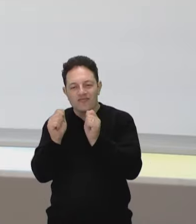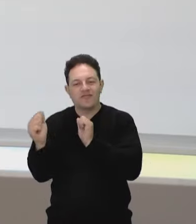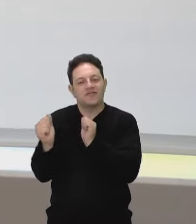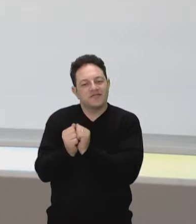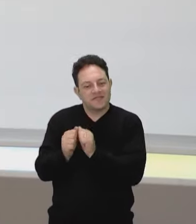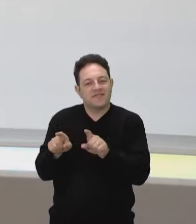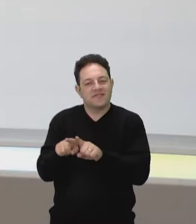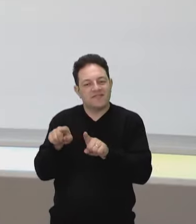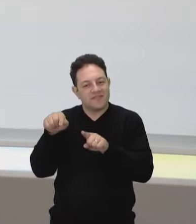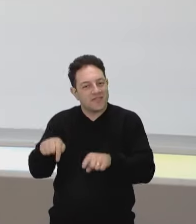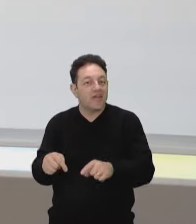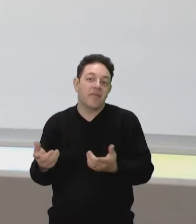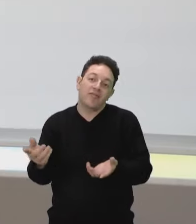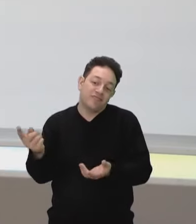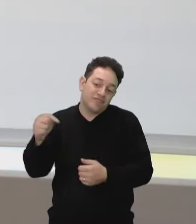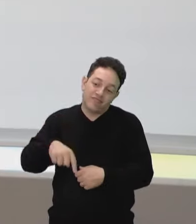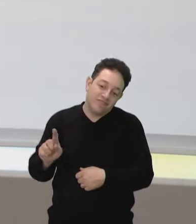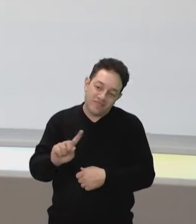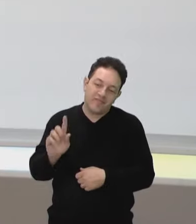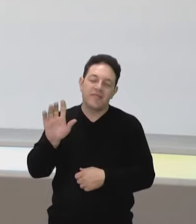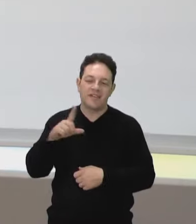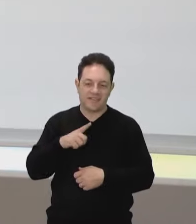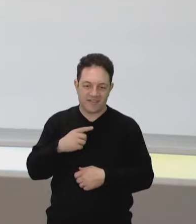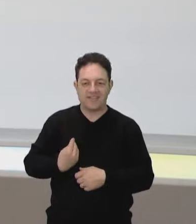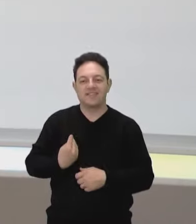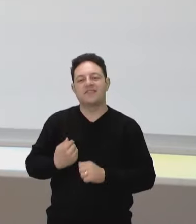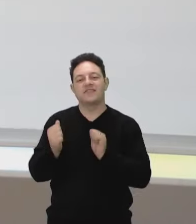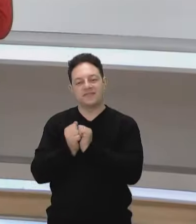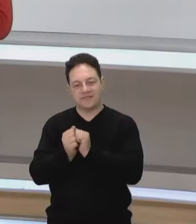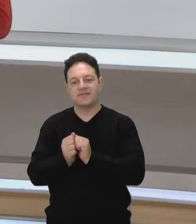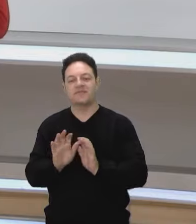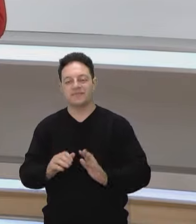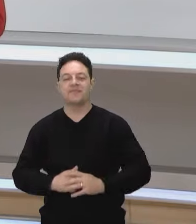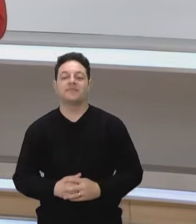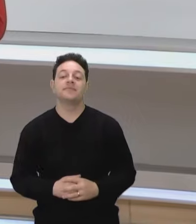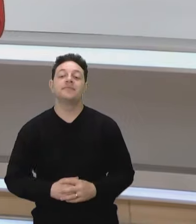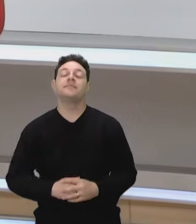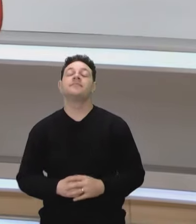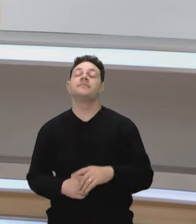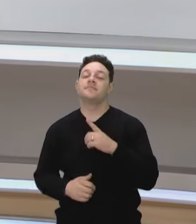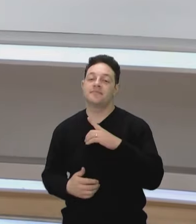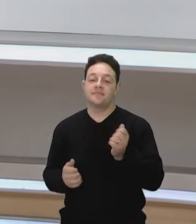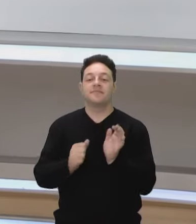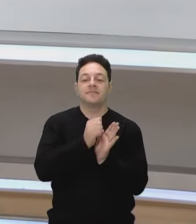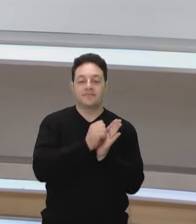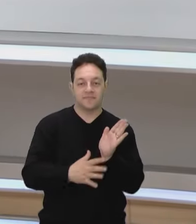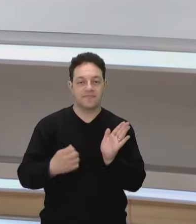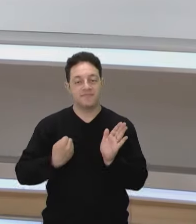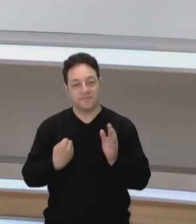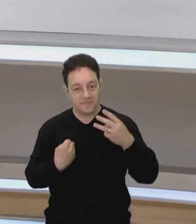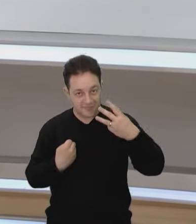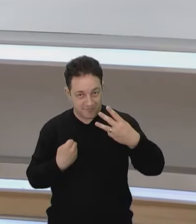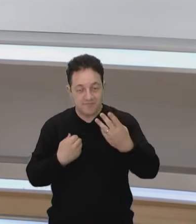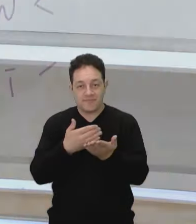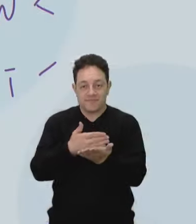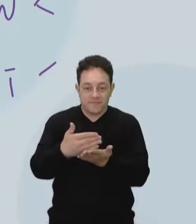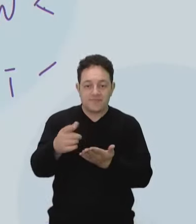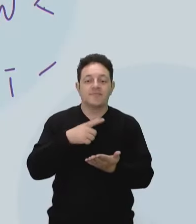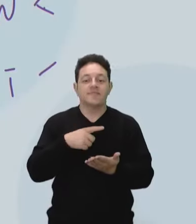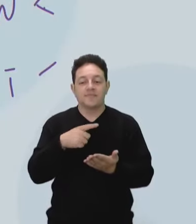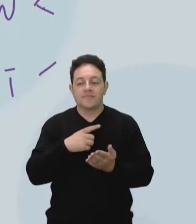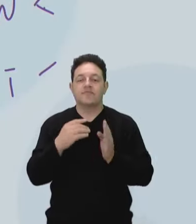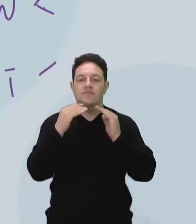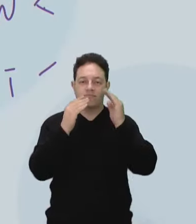comigo, também não apareceu, mas ele estava aqui comigo. Então, nós estamos na atividade 3, na introdução, lembrando que ela é dividida em